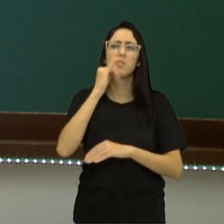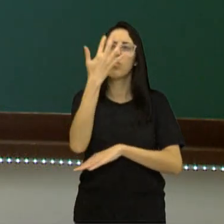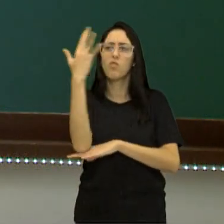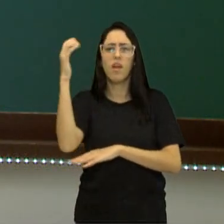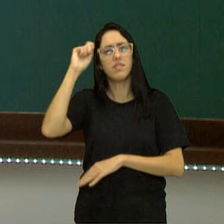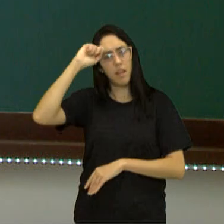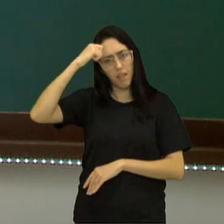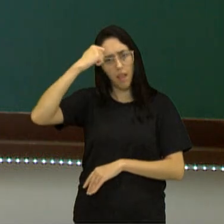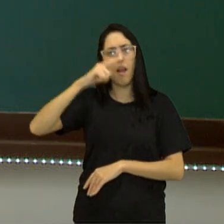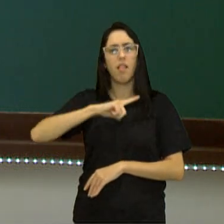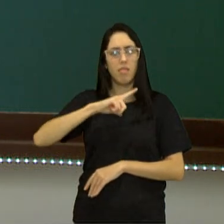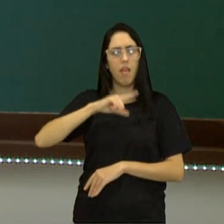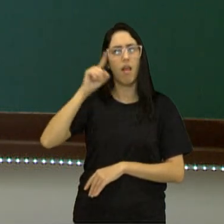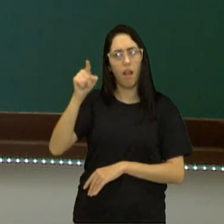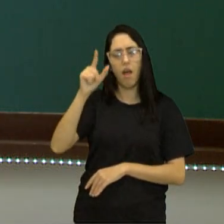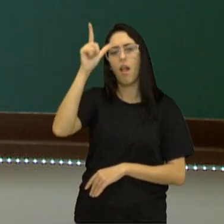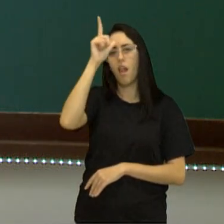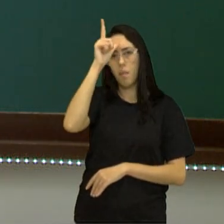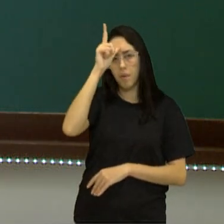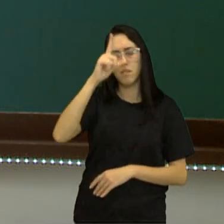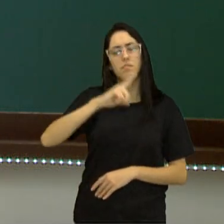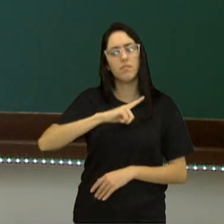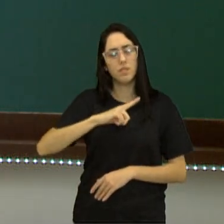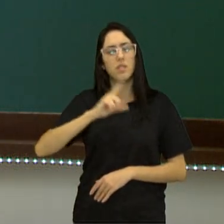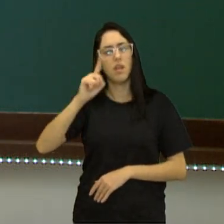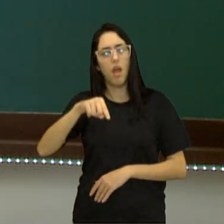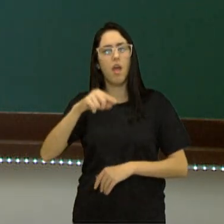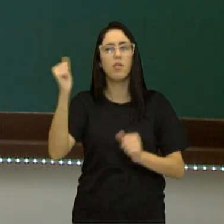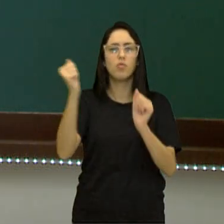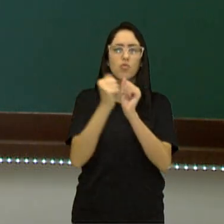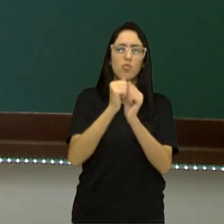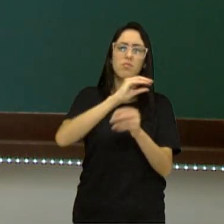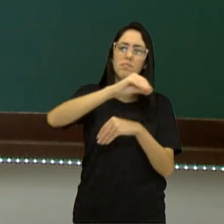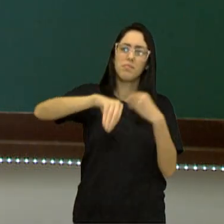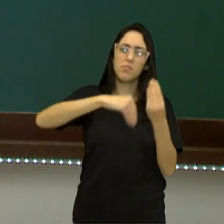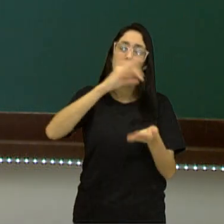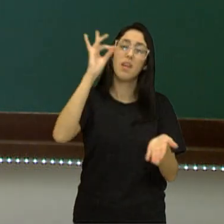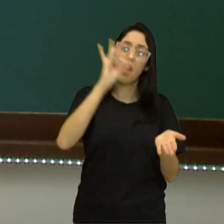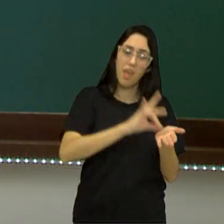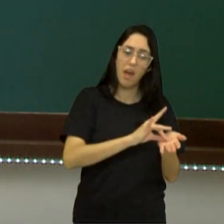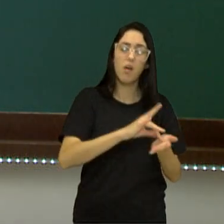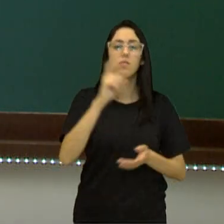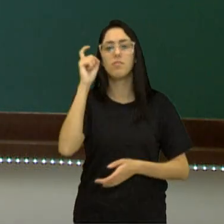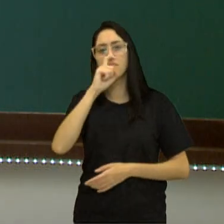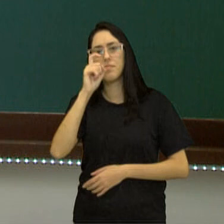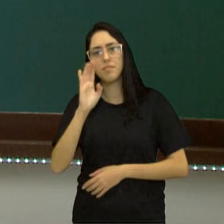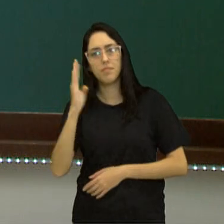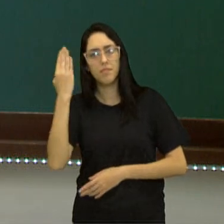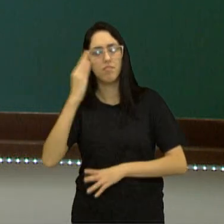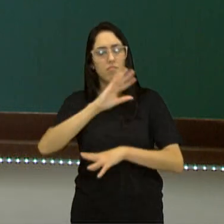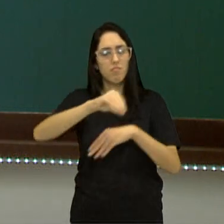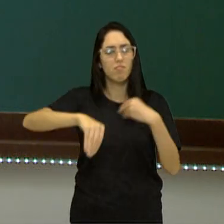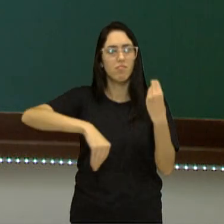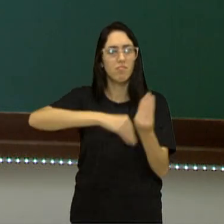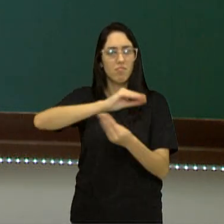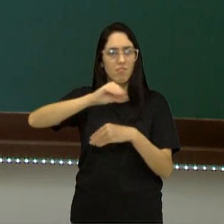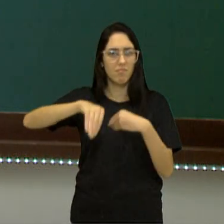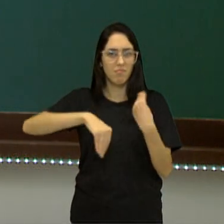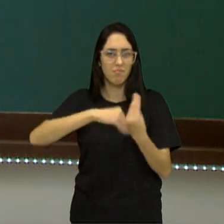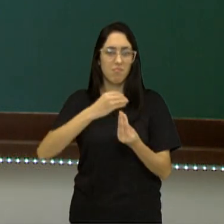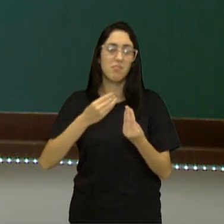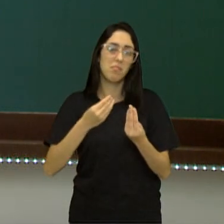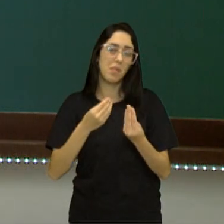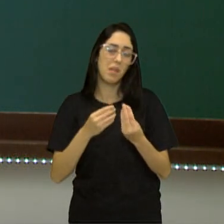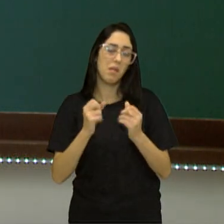existe, Alemanha que existe, e vai fazendo uma mistura entre realidade e ficção para criar algo que poderia